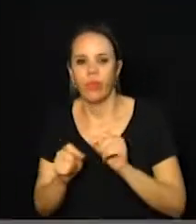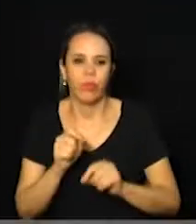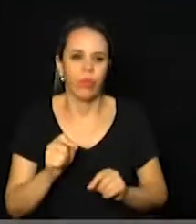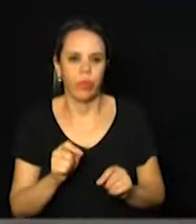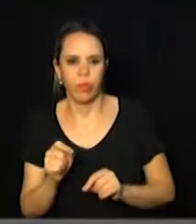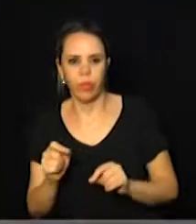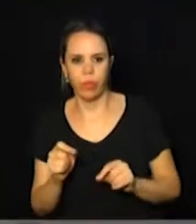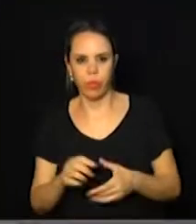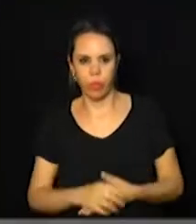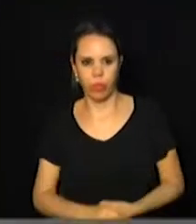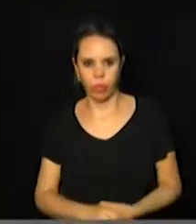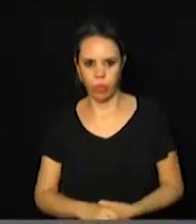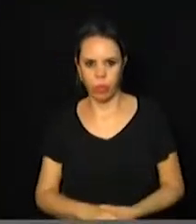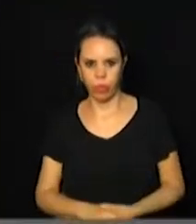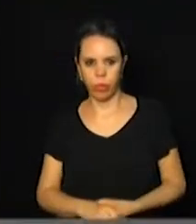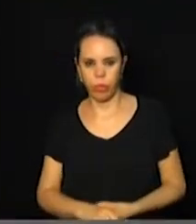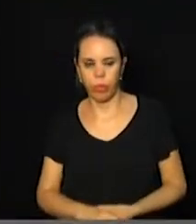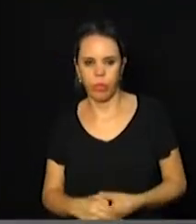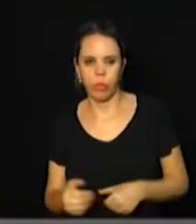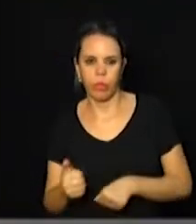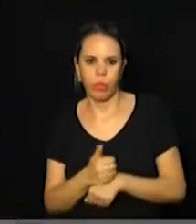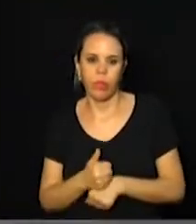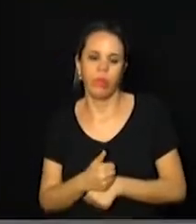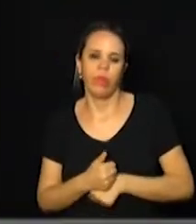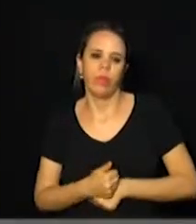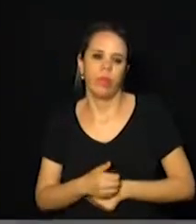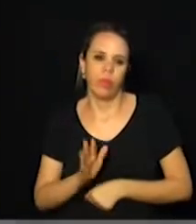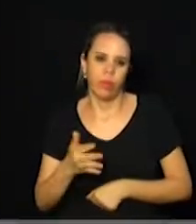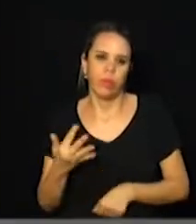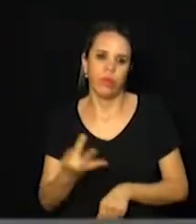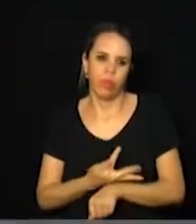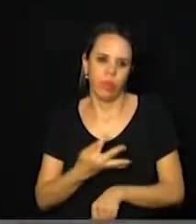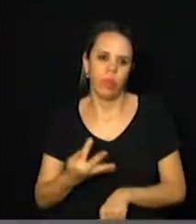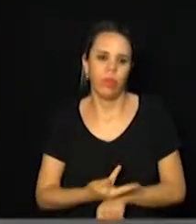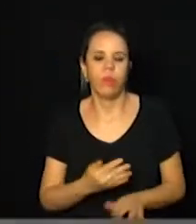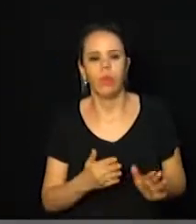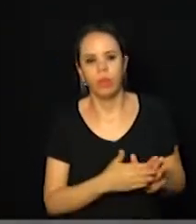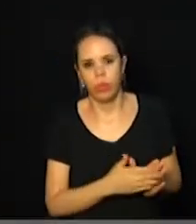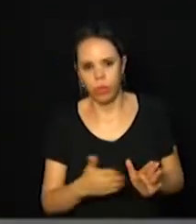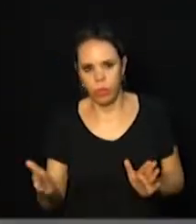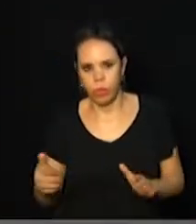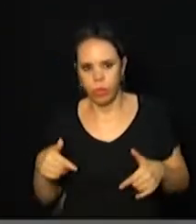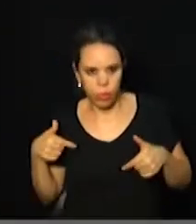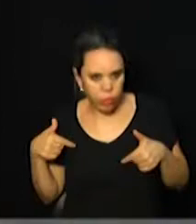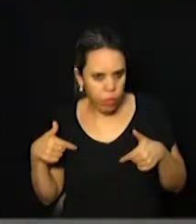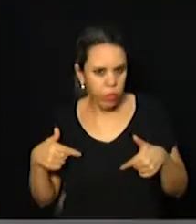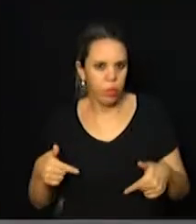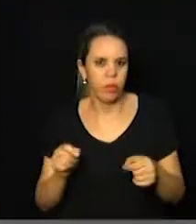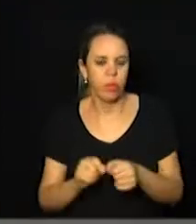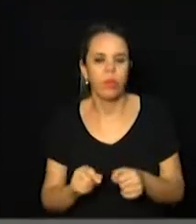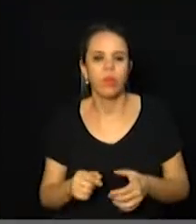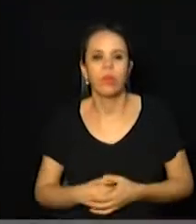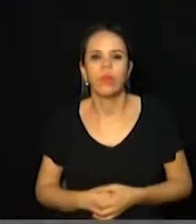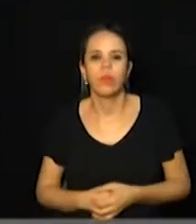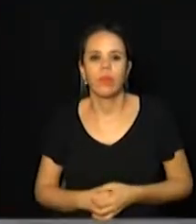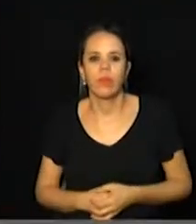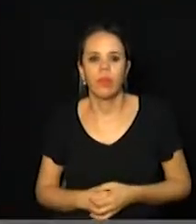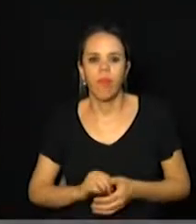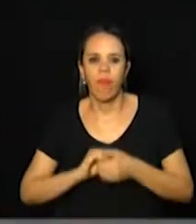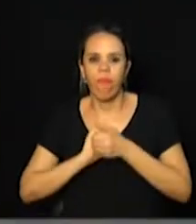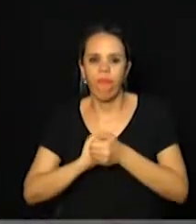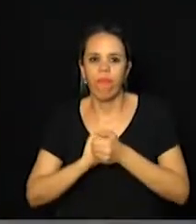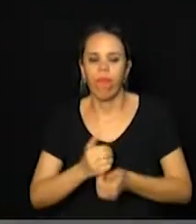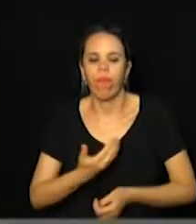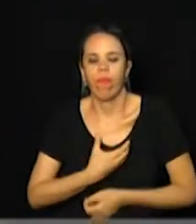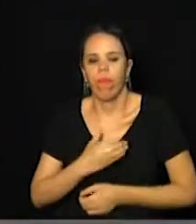do que a nossa categoria já passou do das dos enfrentamentos que já fizemos completar o